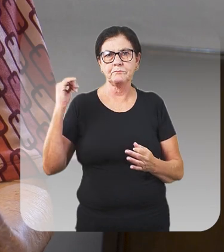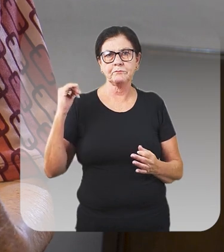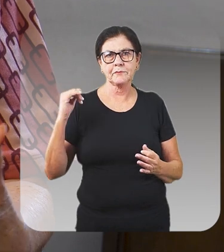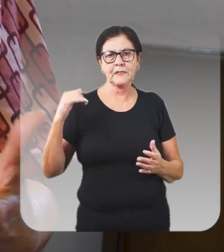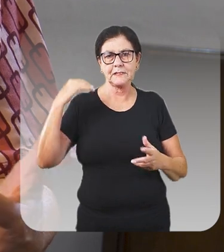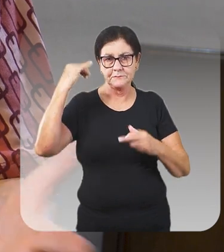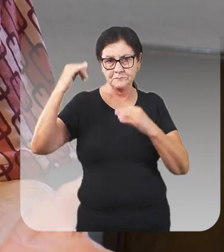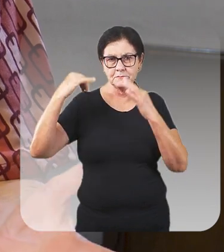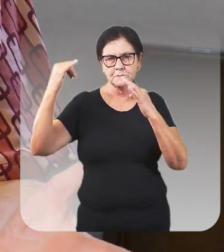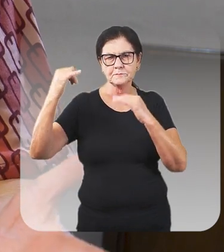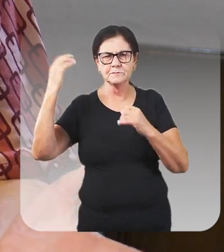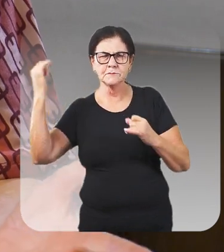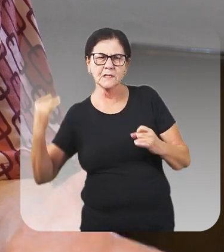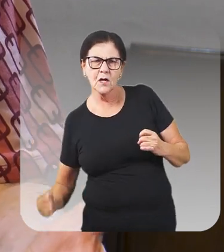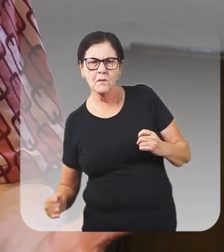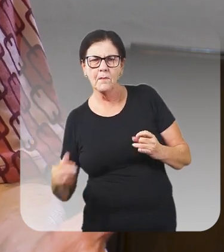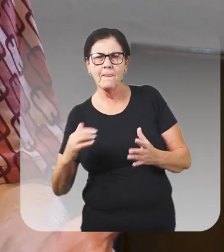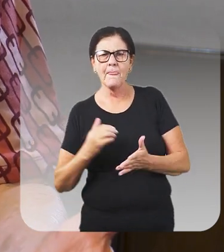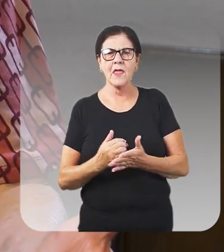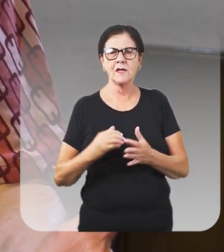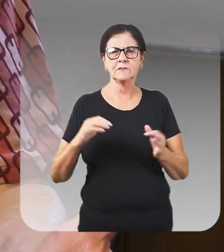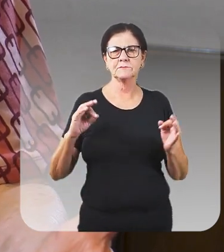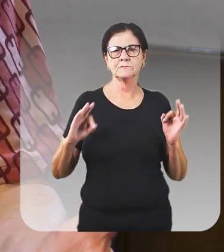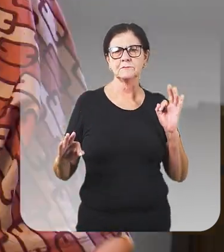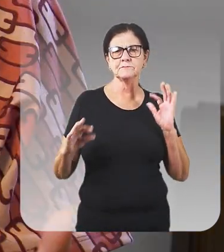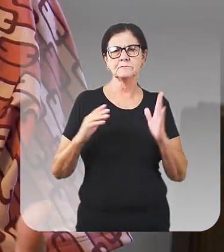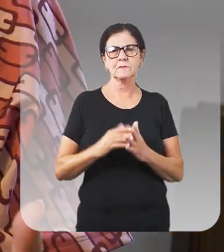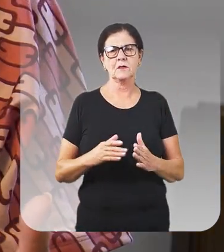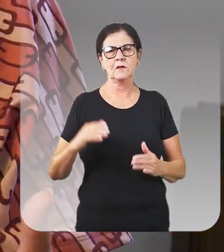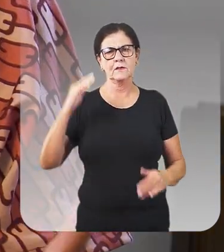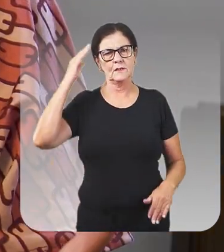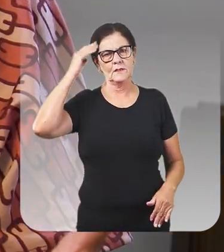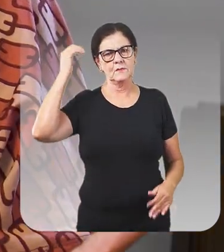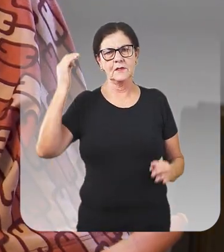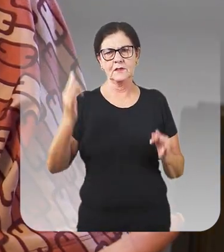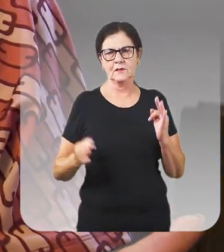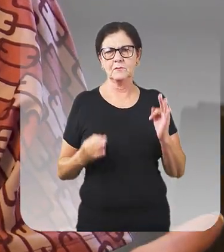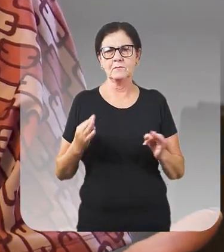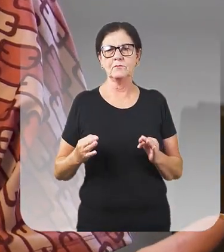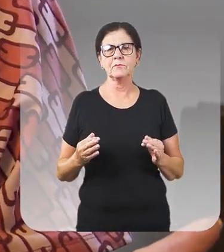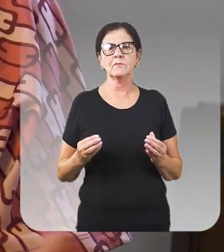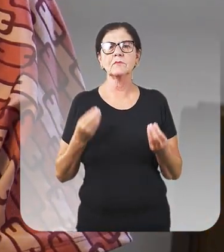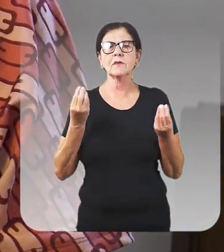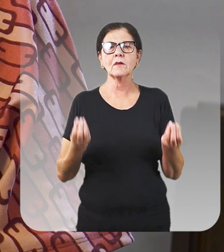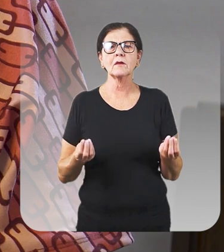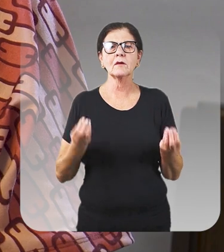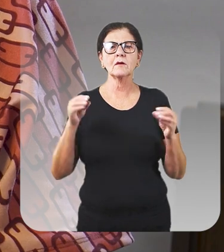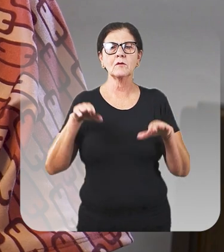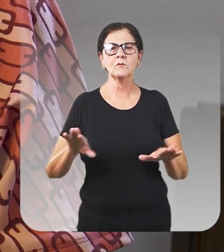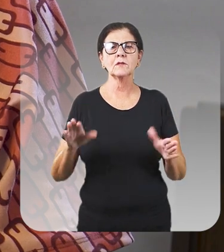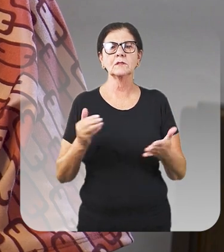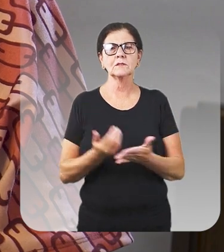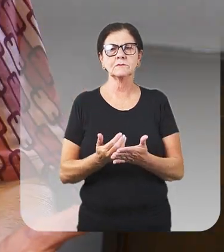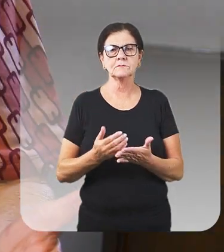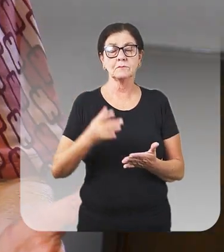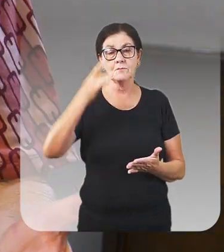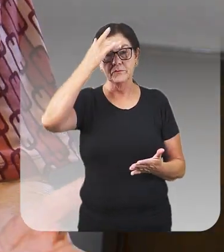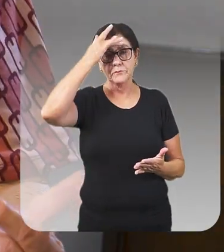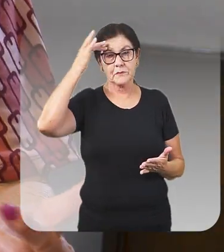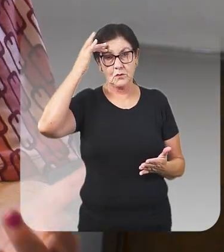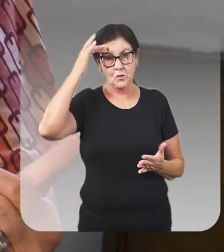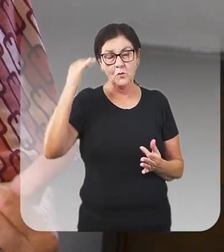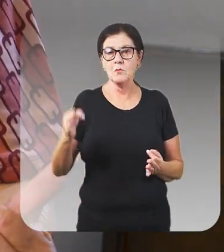uma expansão da alfabetização no Brasil. Eram poucas pessoas que eram alfabetizadas. Então